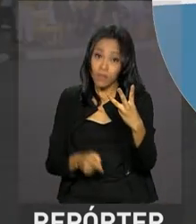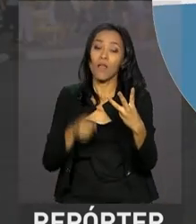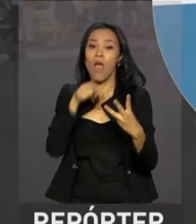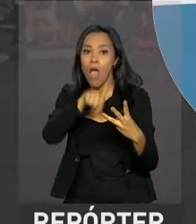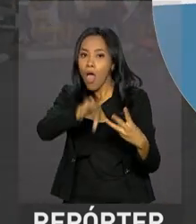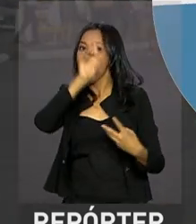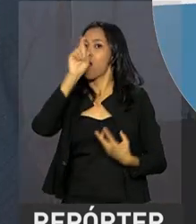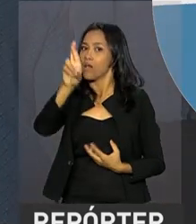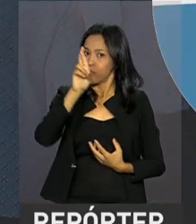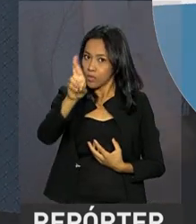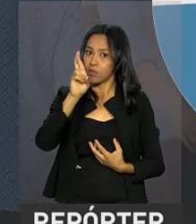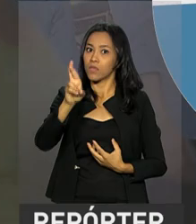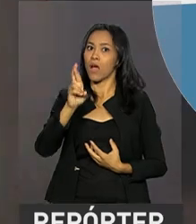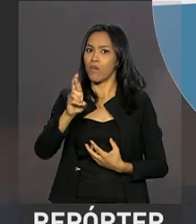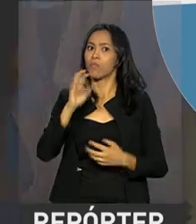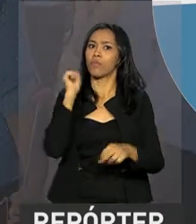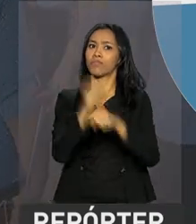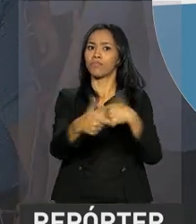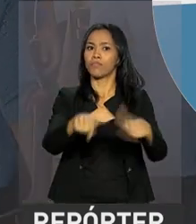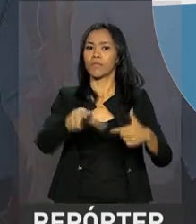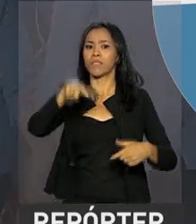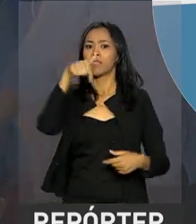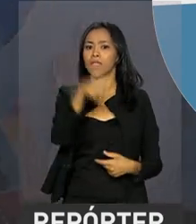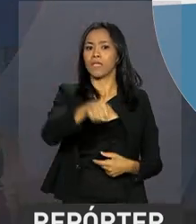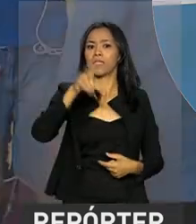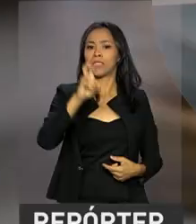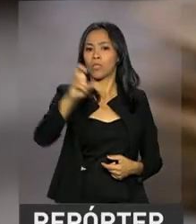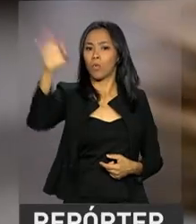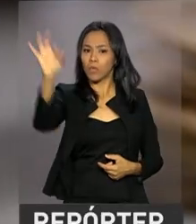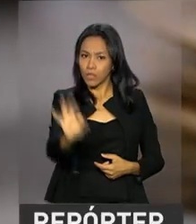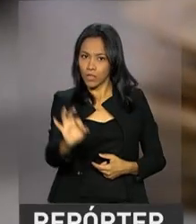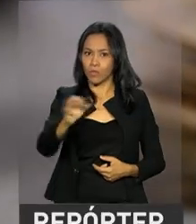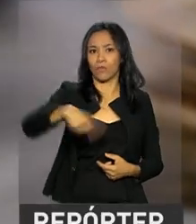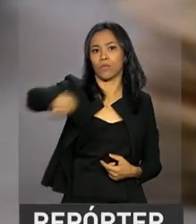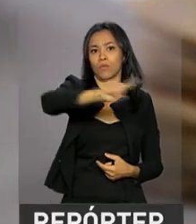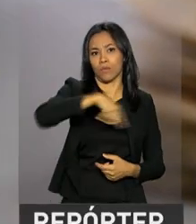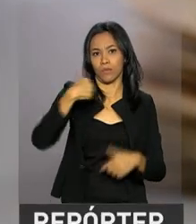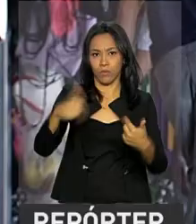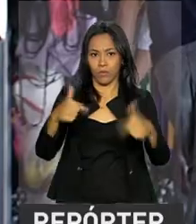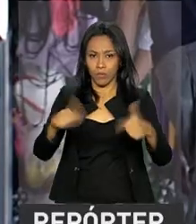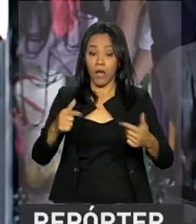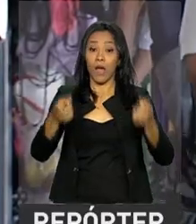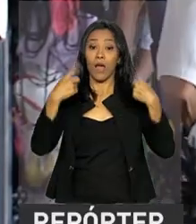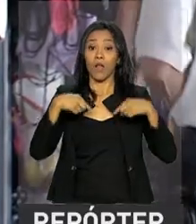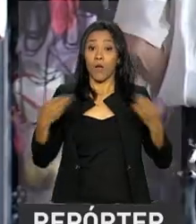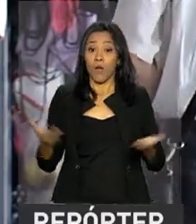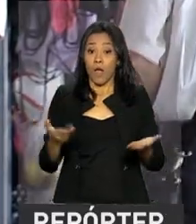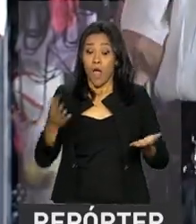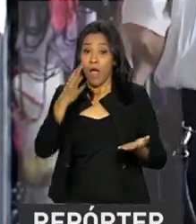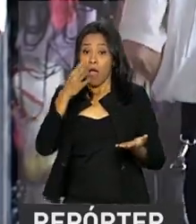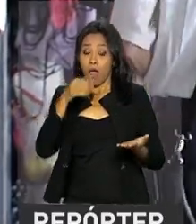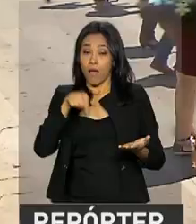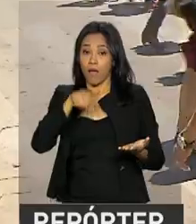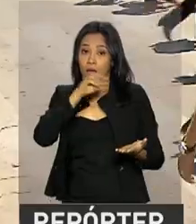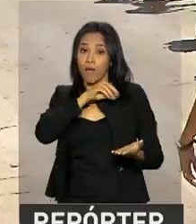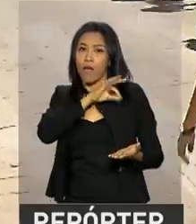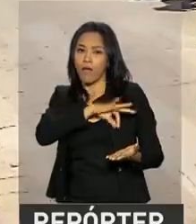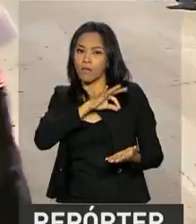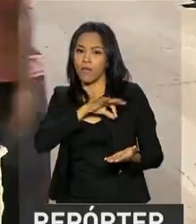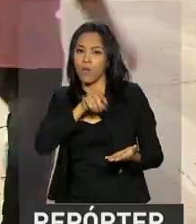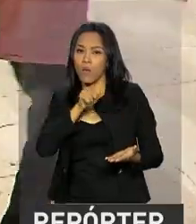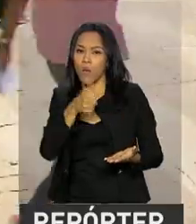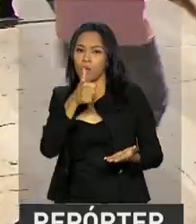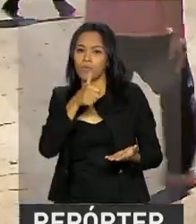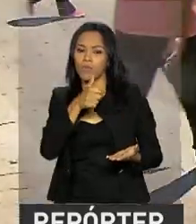responsáveis pelo emprego de 75% dos brasileiros a remuneração média do brasileiro em 2016 foi de